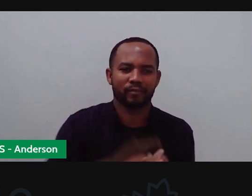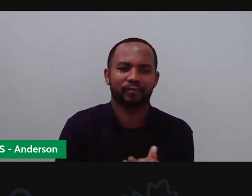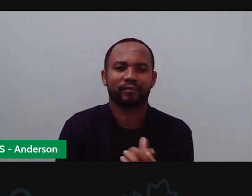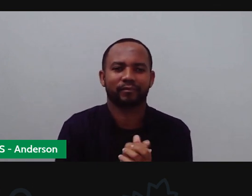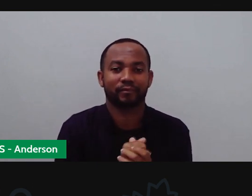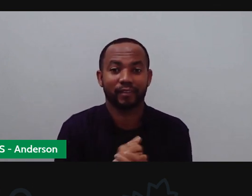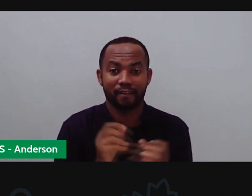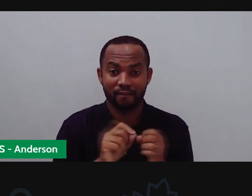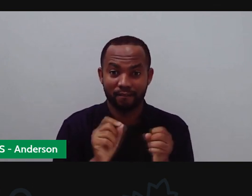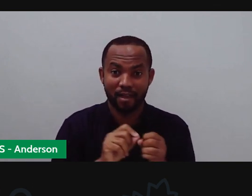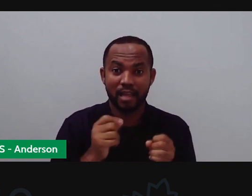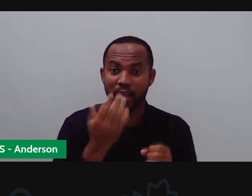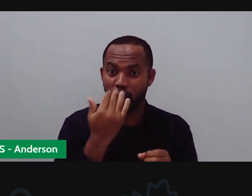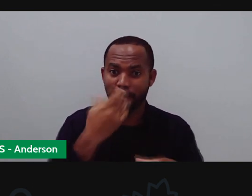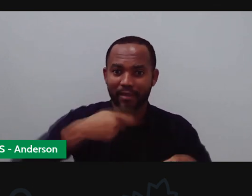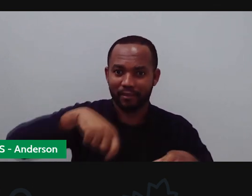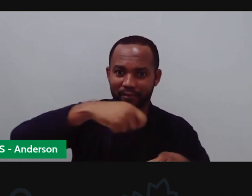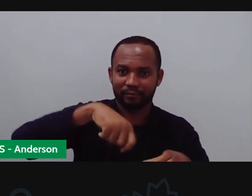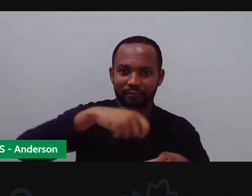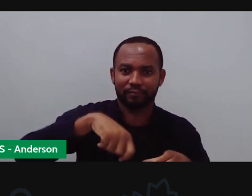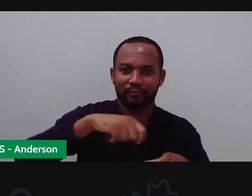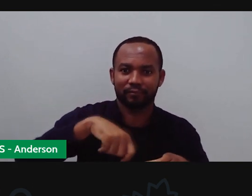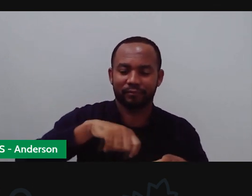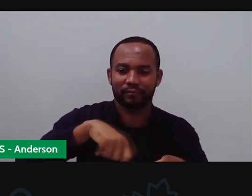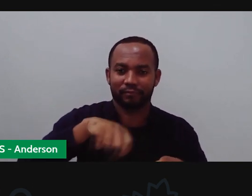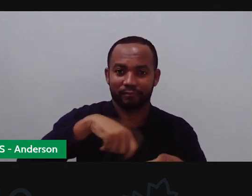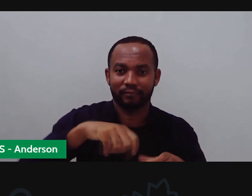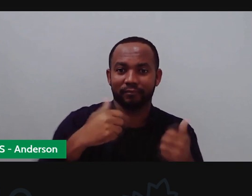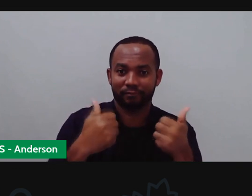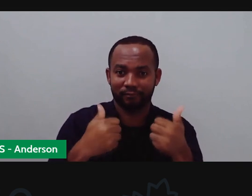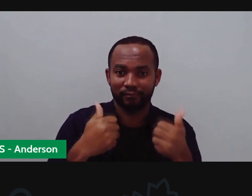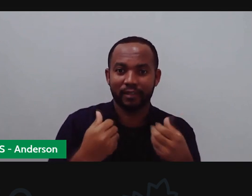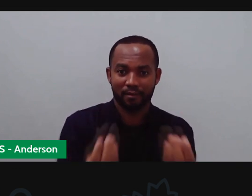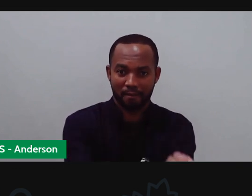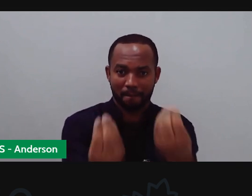receita, marquem a gente aí no Instagram, certo?